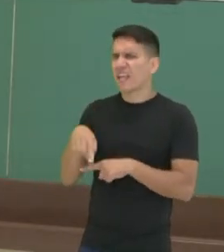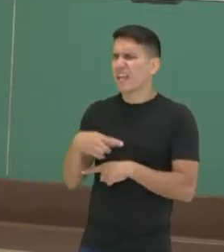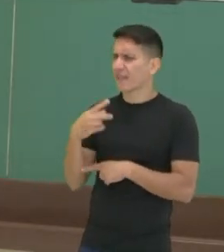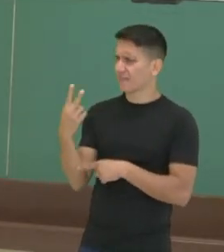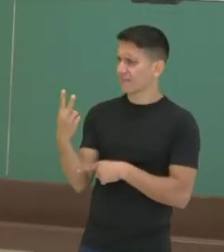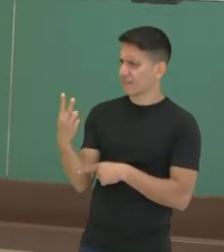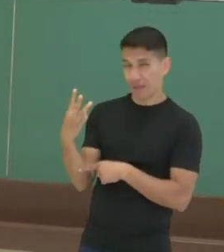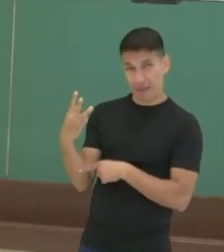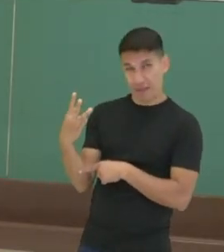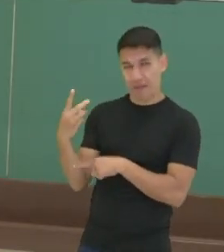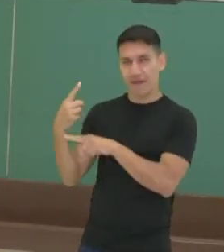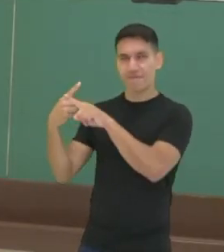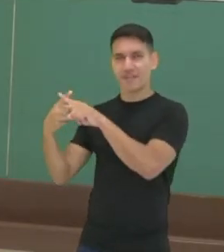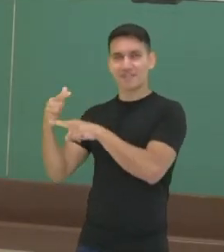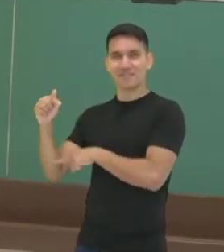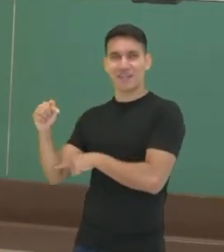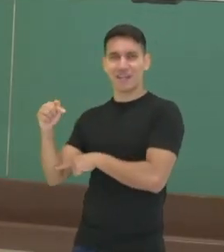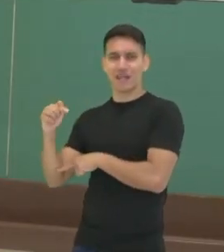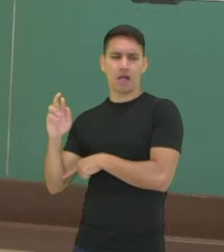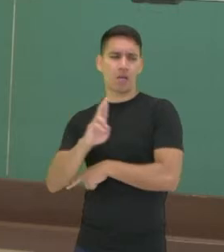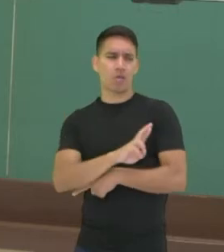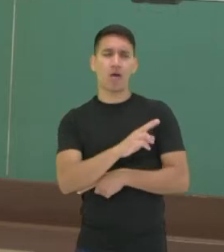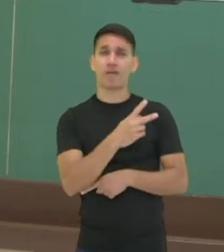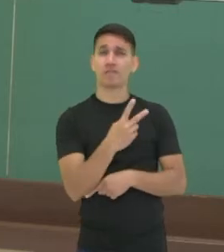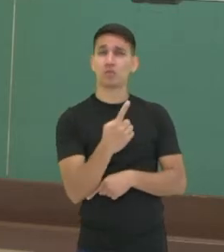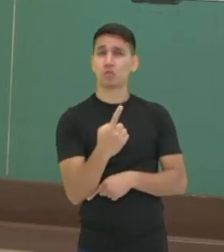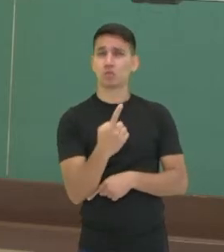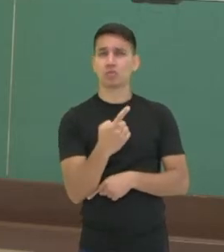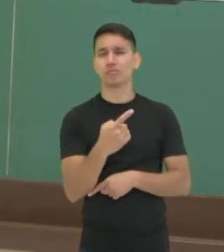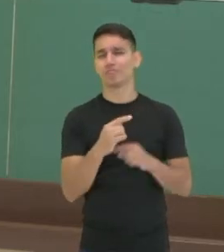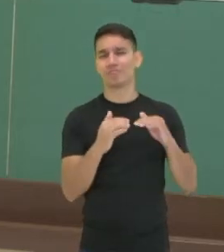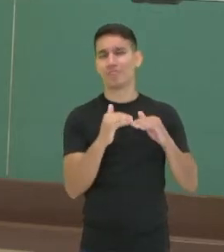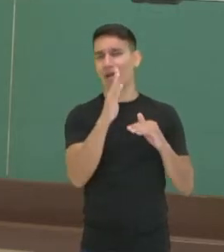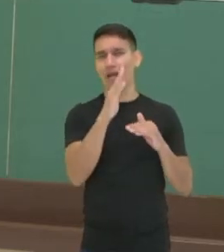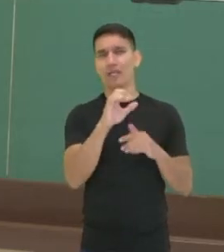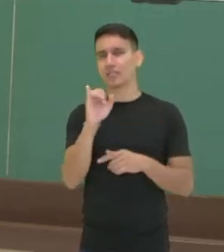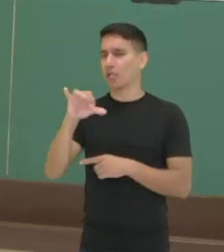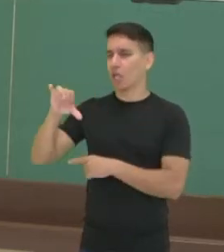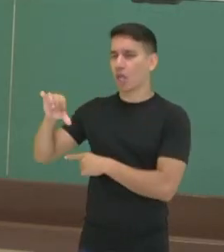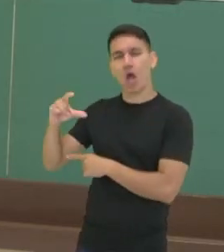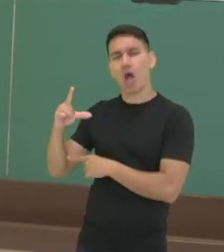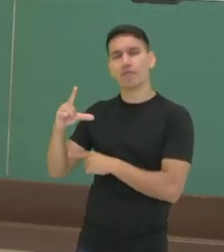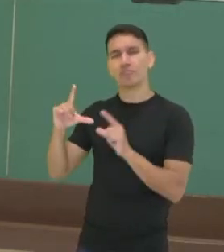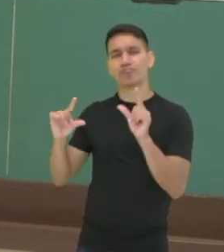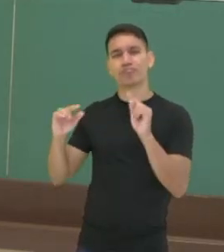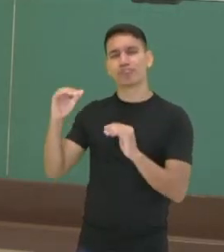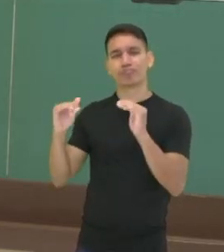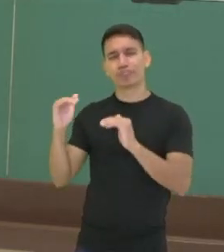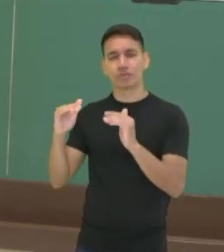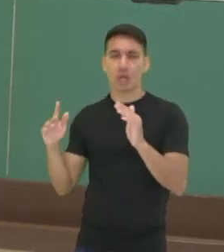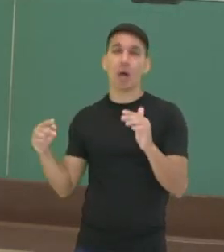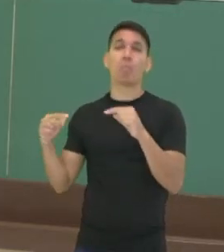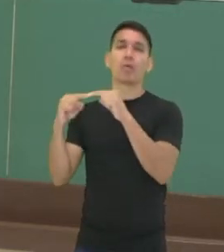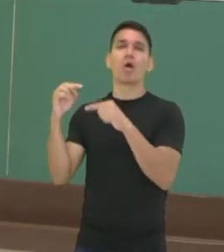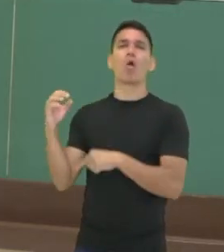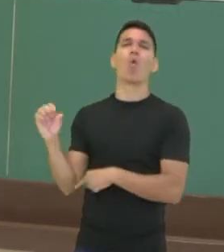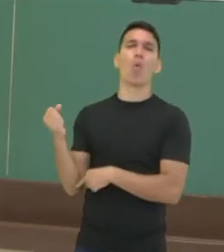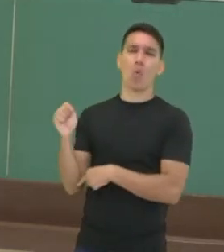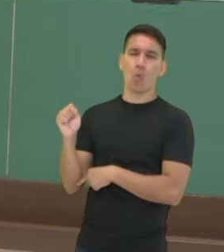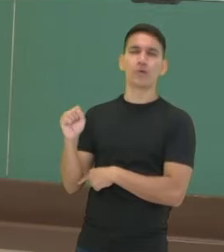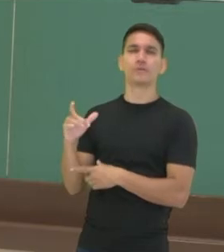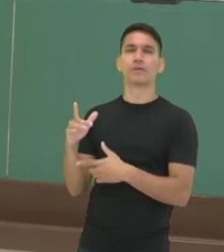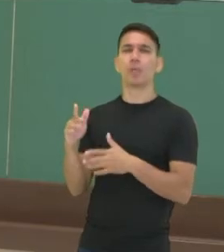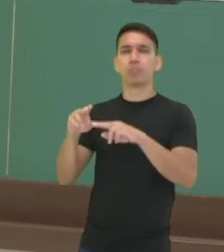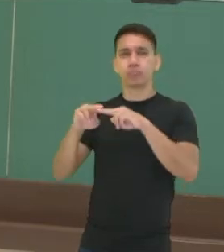menor. Se eu fizesse 3 vezes 9 é 27, vai passar que vai dar 270, né? Então, por 8 dá certinho ali 240, faço essa